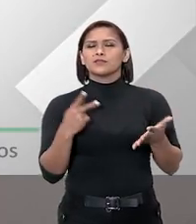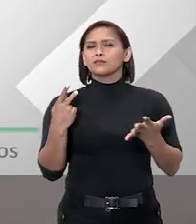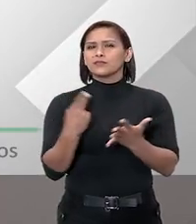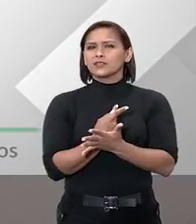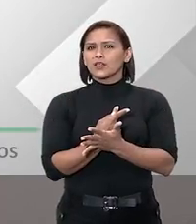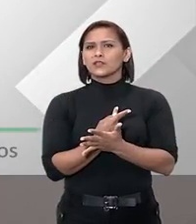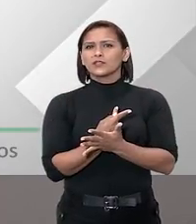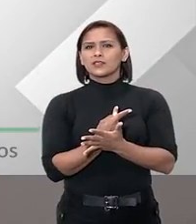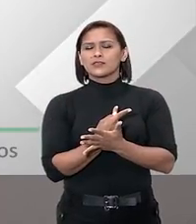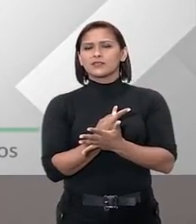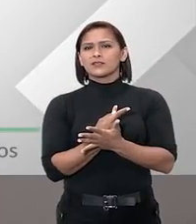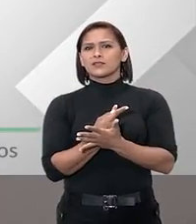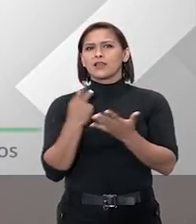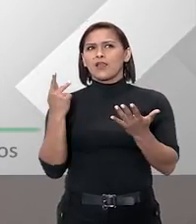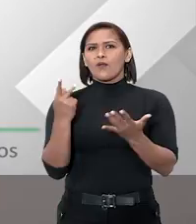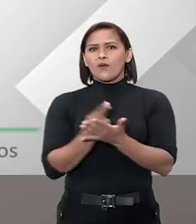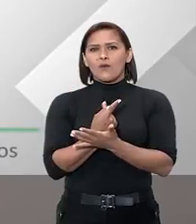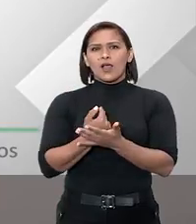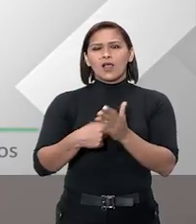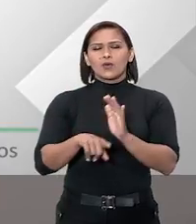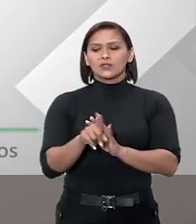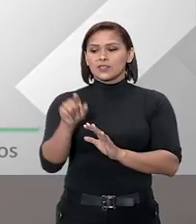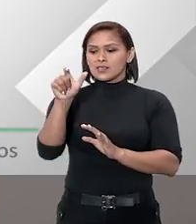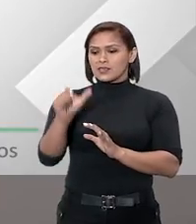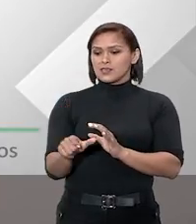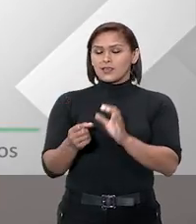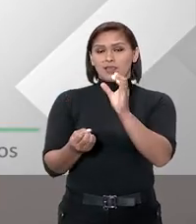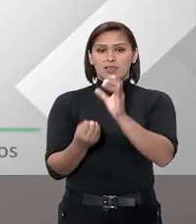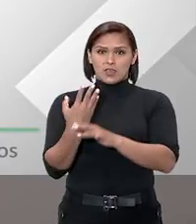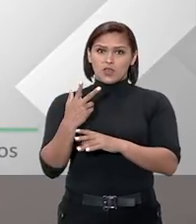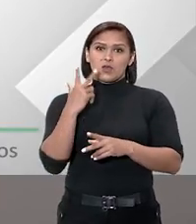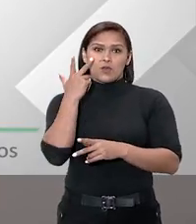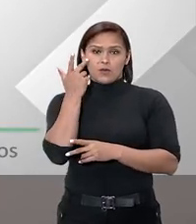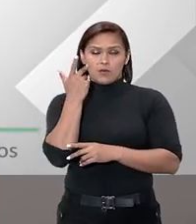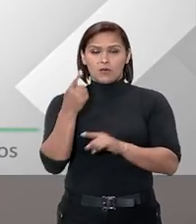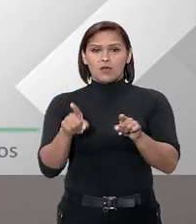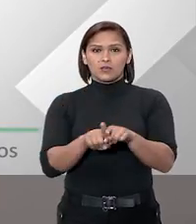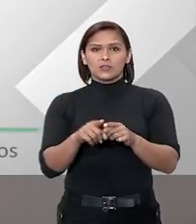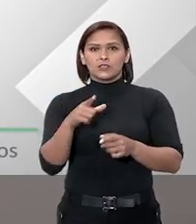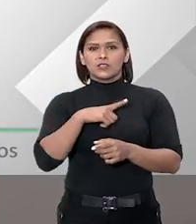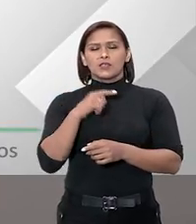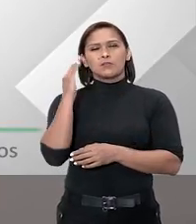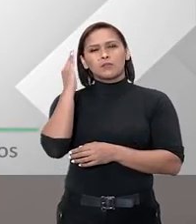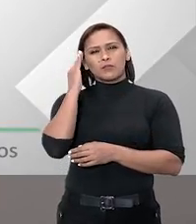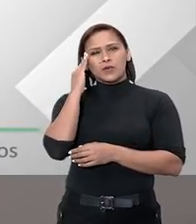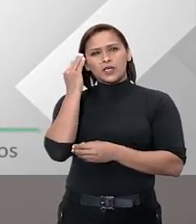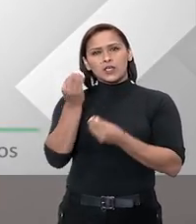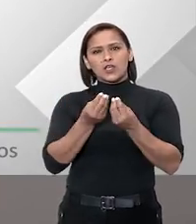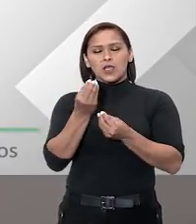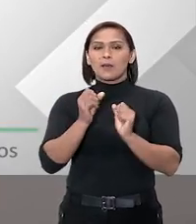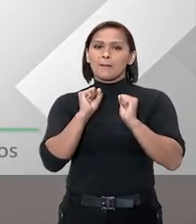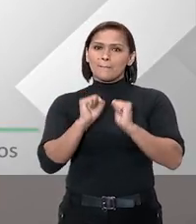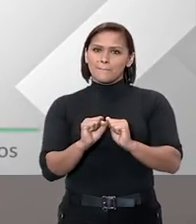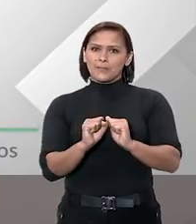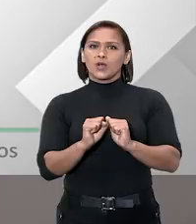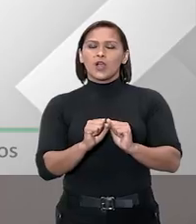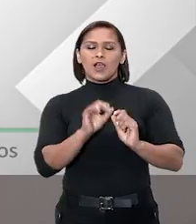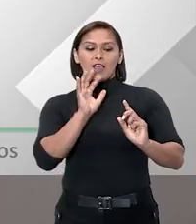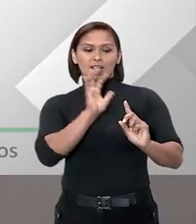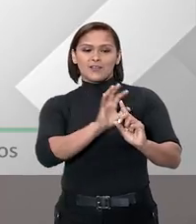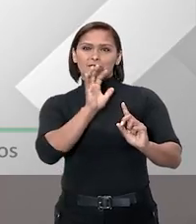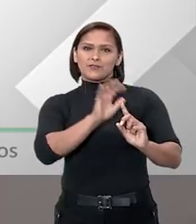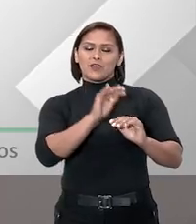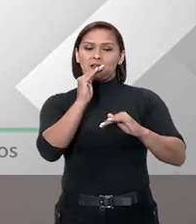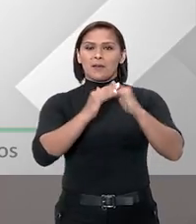porventura vir a acontecer o fato dessa natureza, nós temos entendido que pode haver reflexo